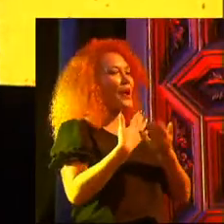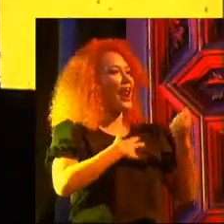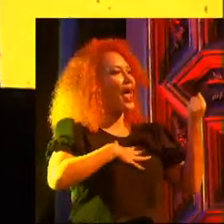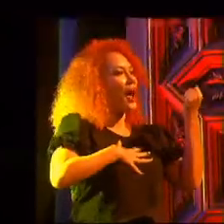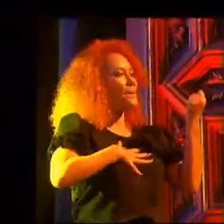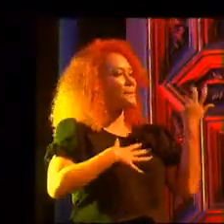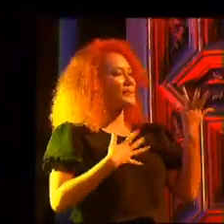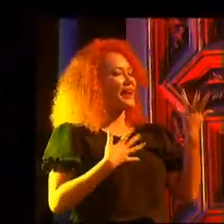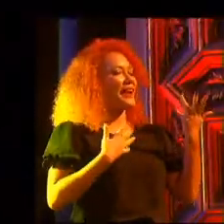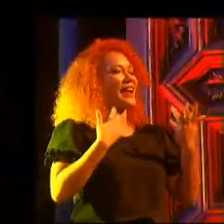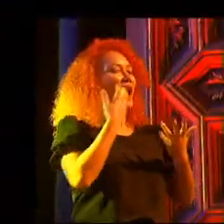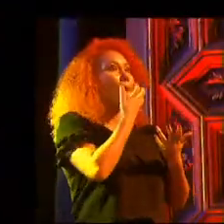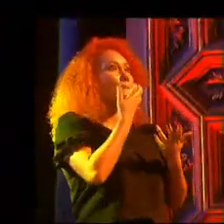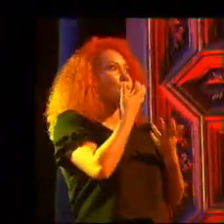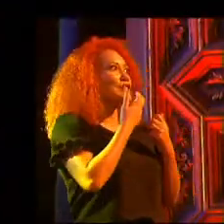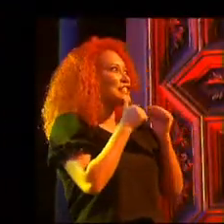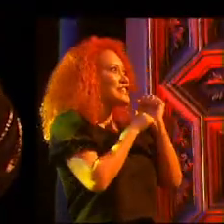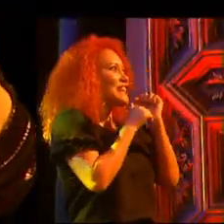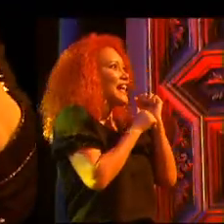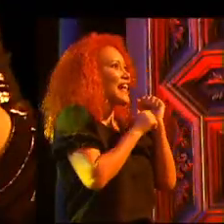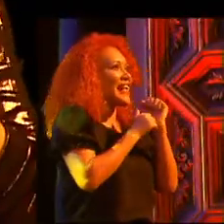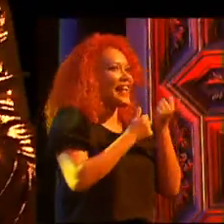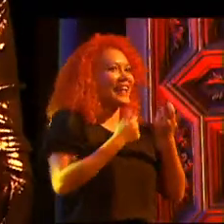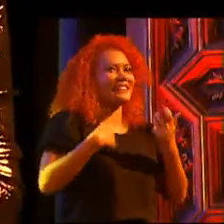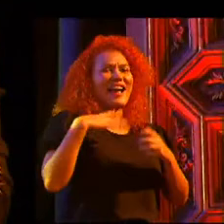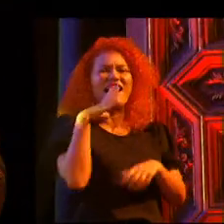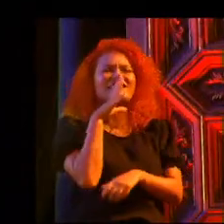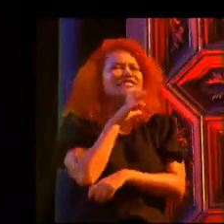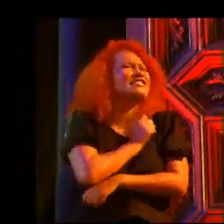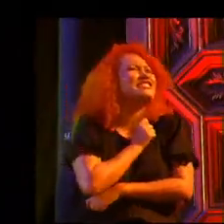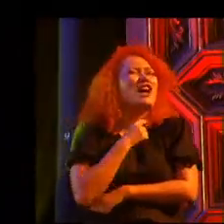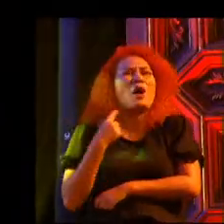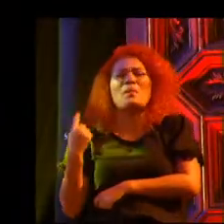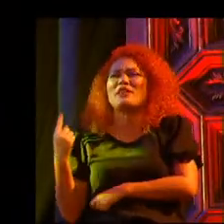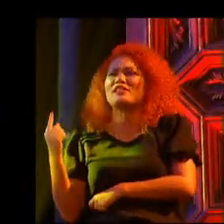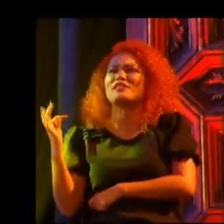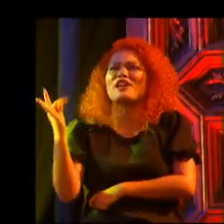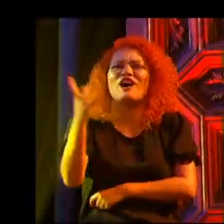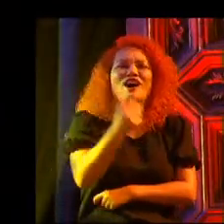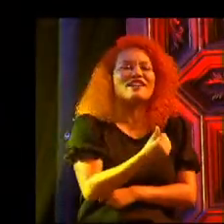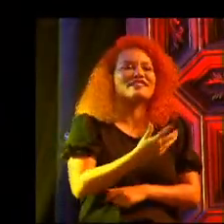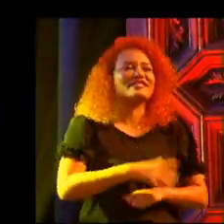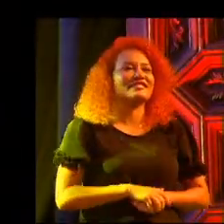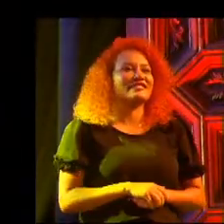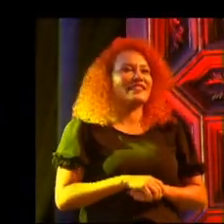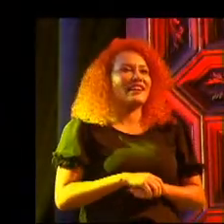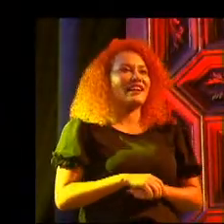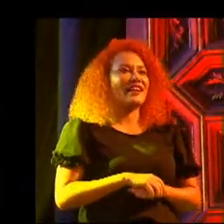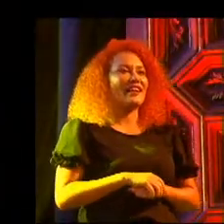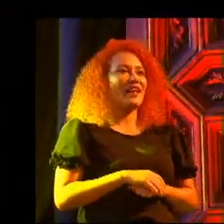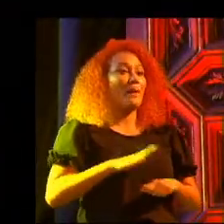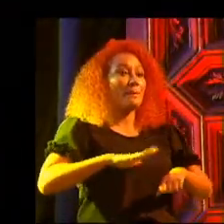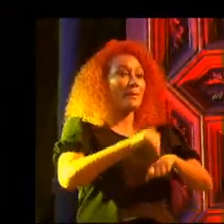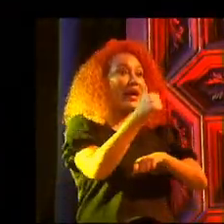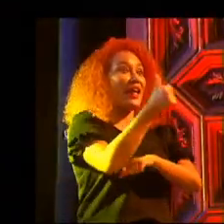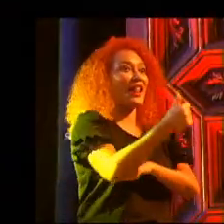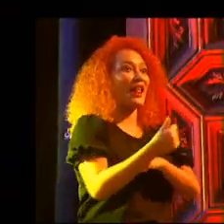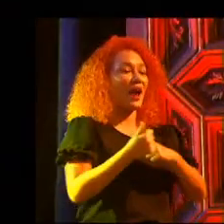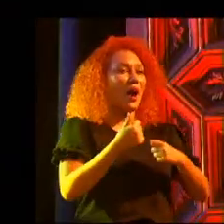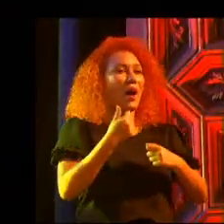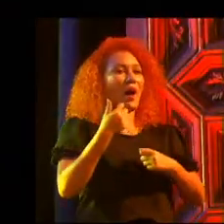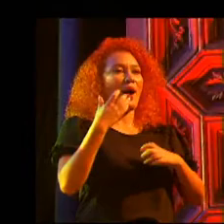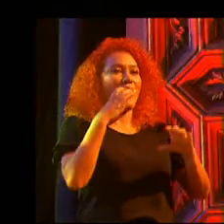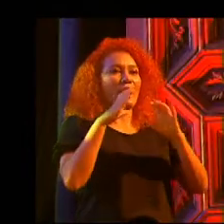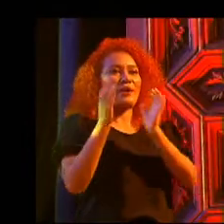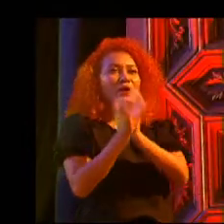com a música de suspense. A gente ama eles tudo, elas tudo. E o prêmio Brega Melhor Intérprete ou Melhor